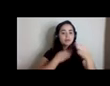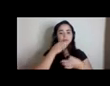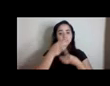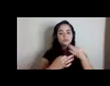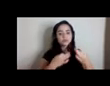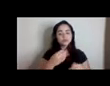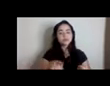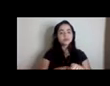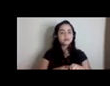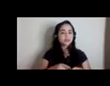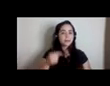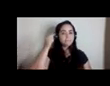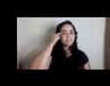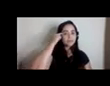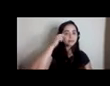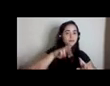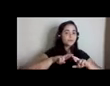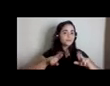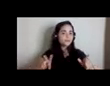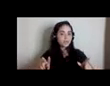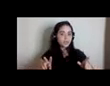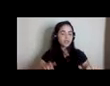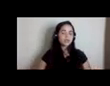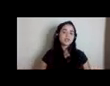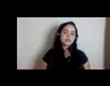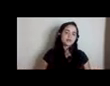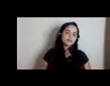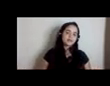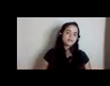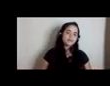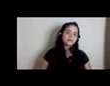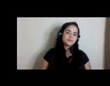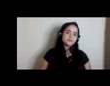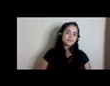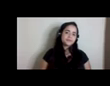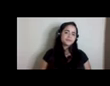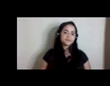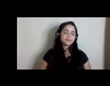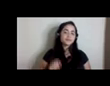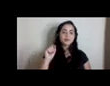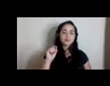educar para o pensamento crítico e educar para o pensamento divergente.